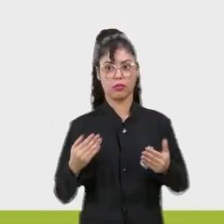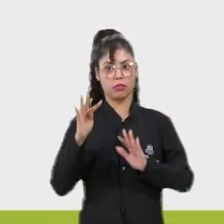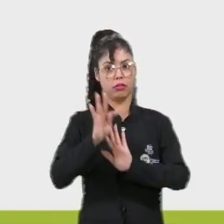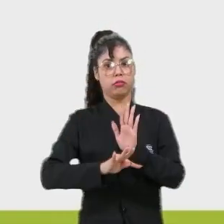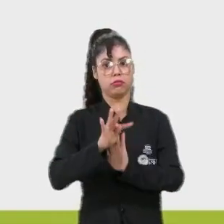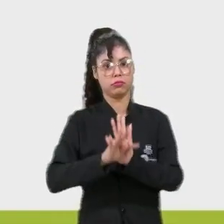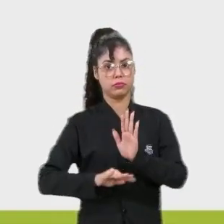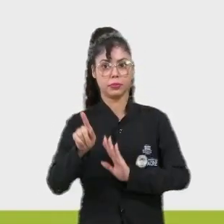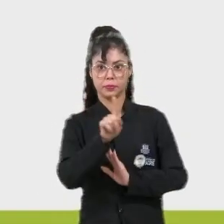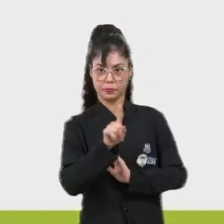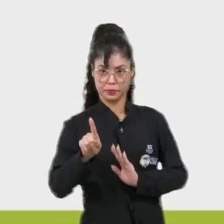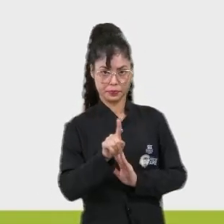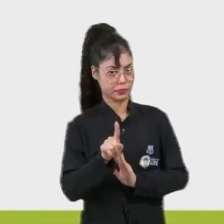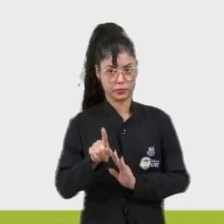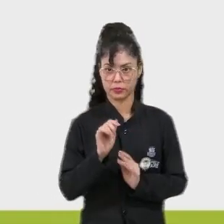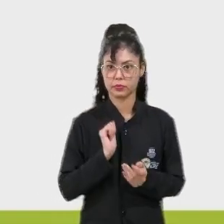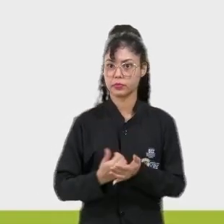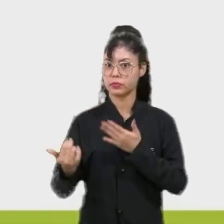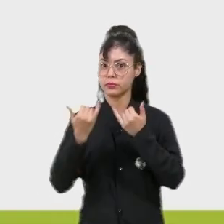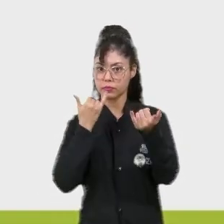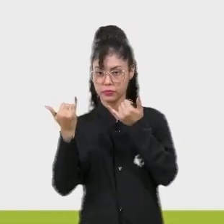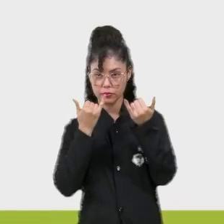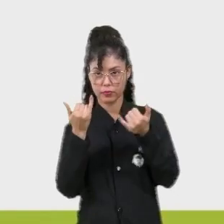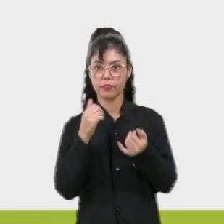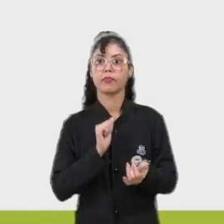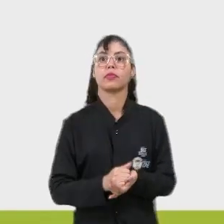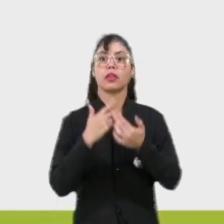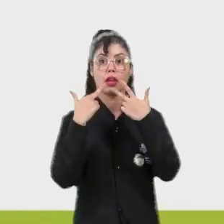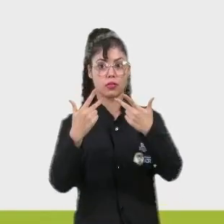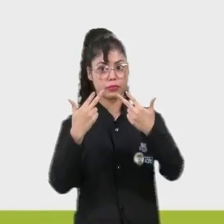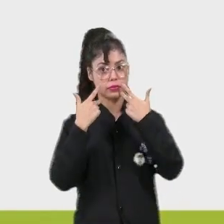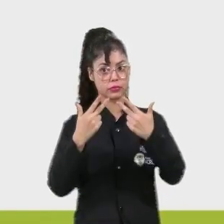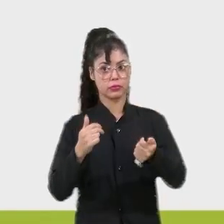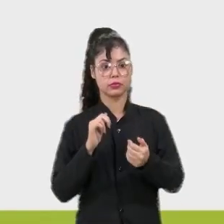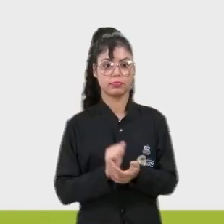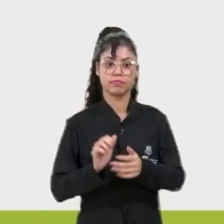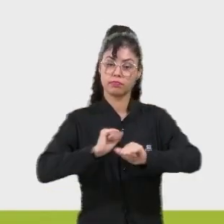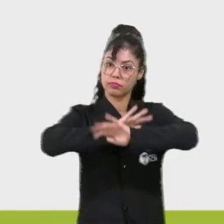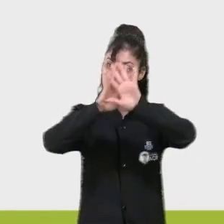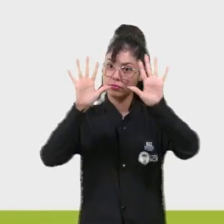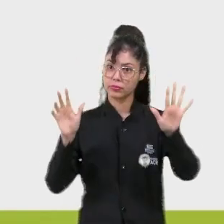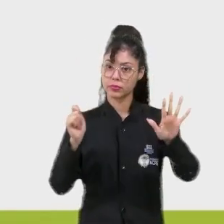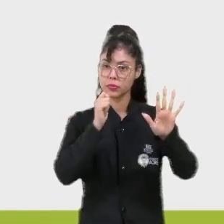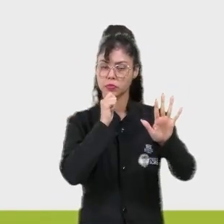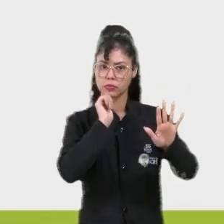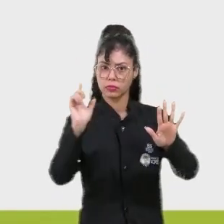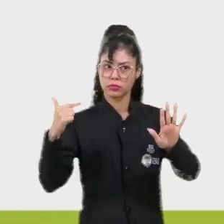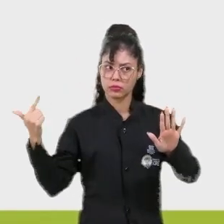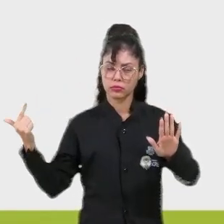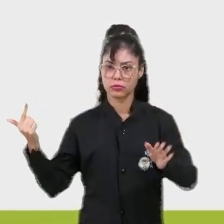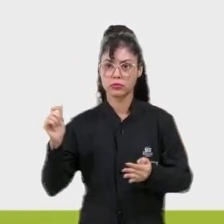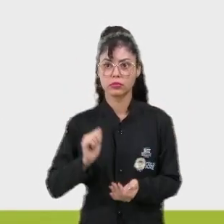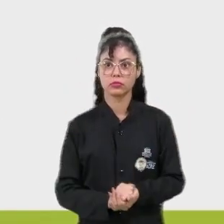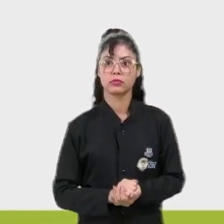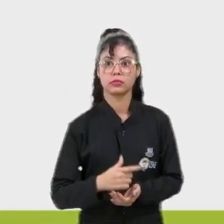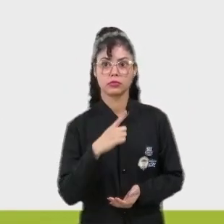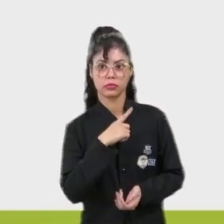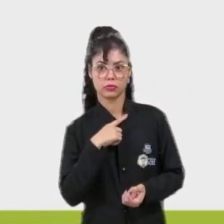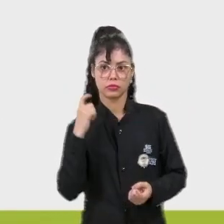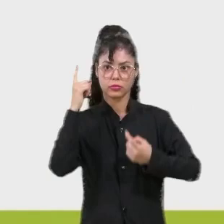não literário? Informar, noticiar, esclarecer, entre outros. Há